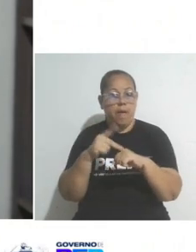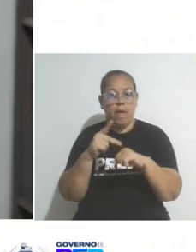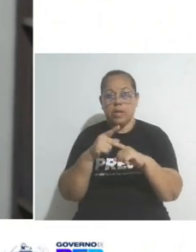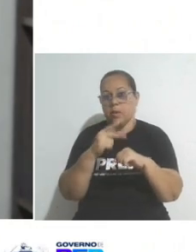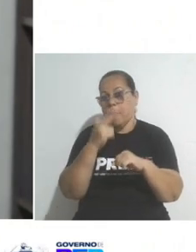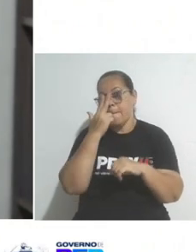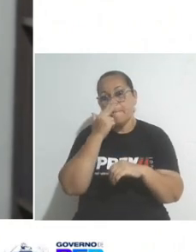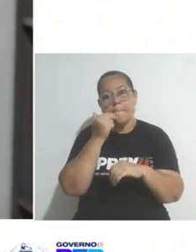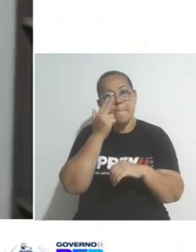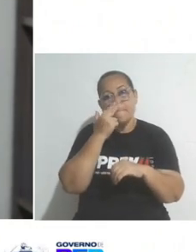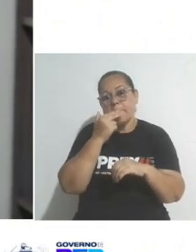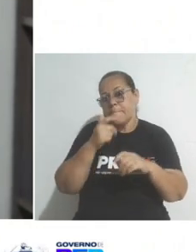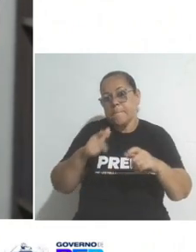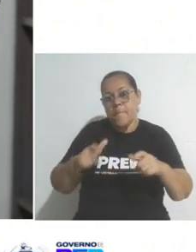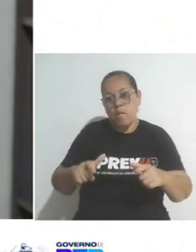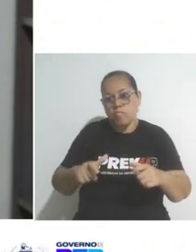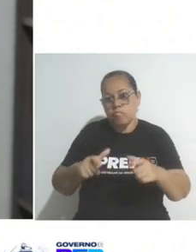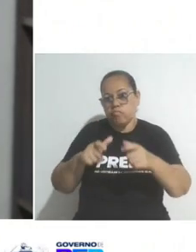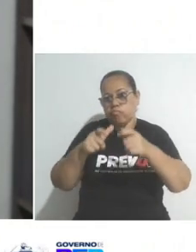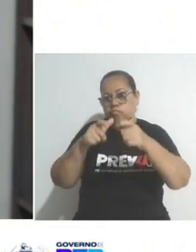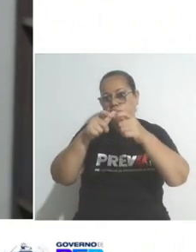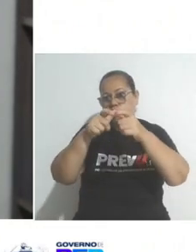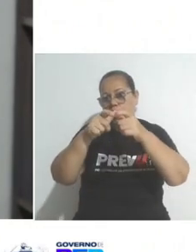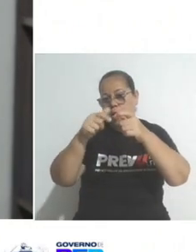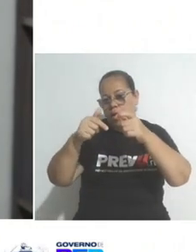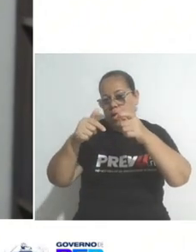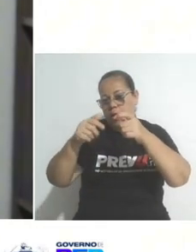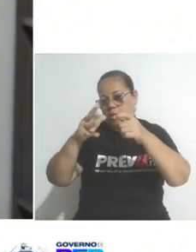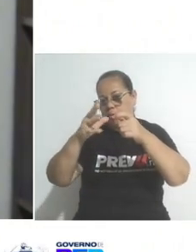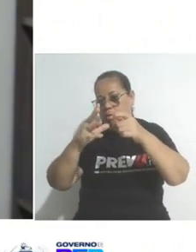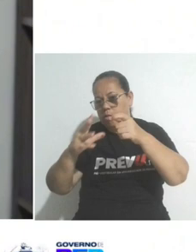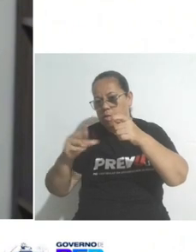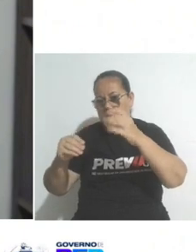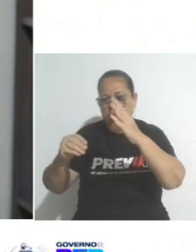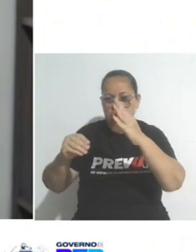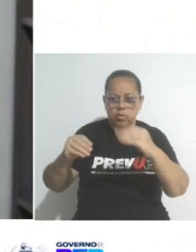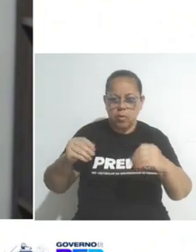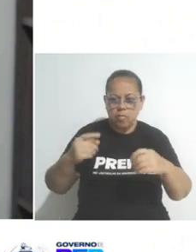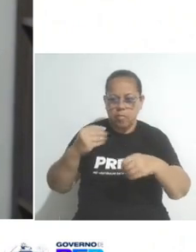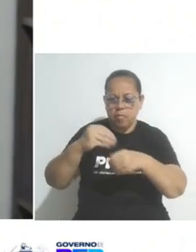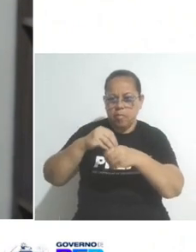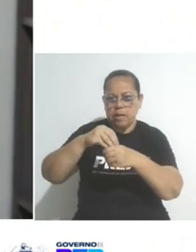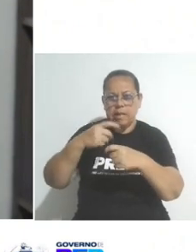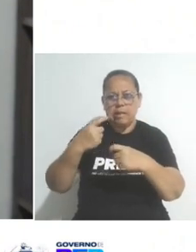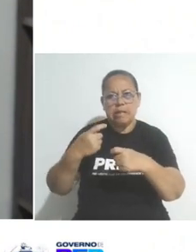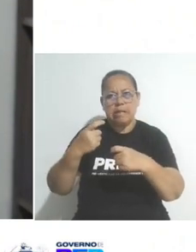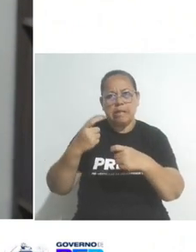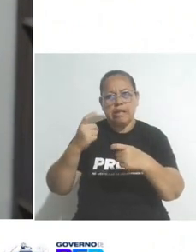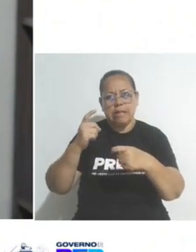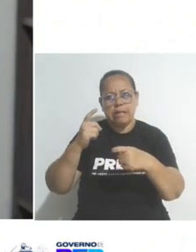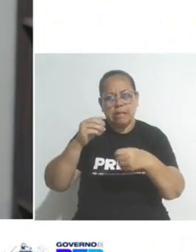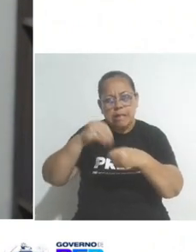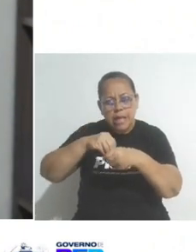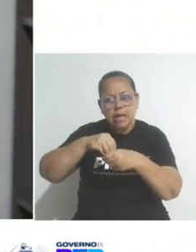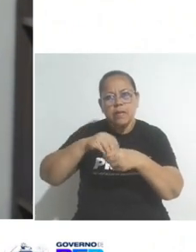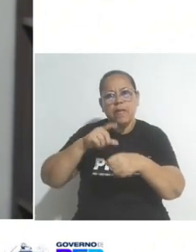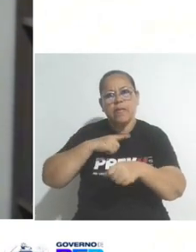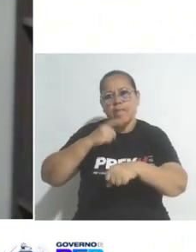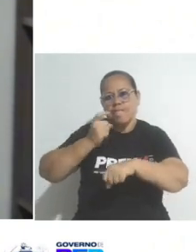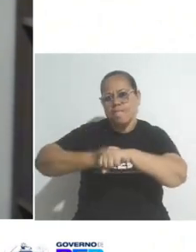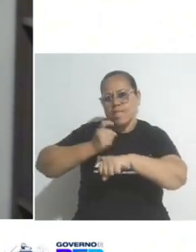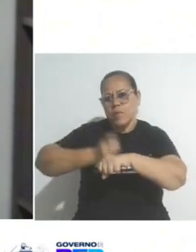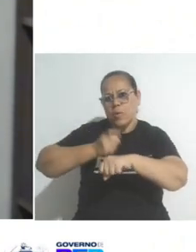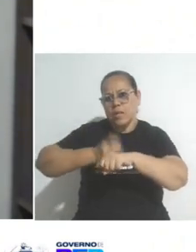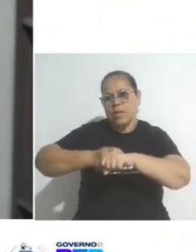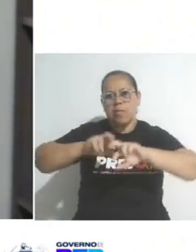mesmo compartimento elas por apresentarem constituição e dureza diferente elas vão ser